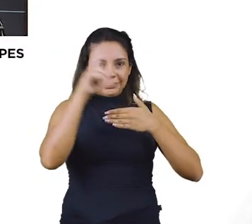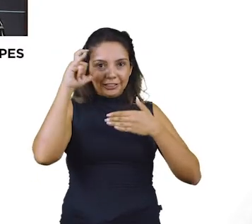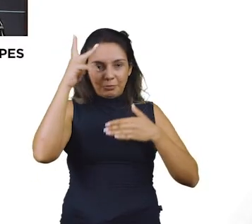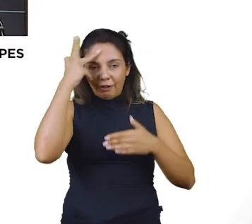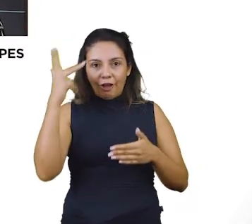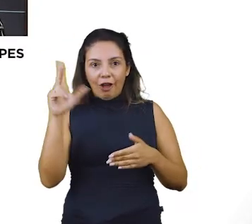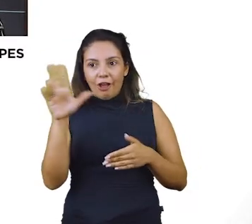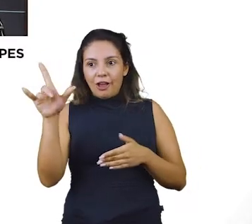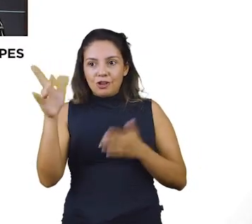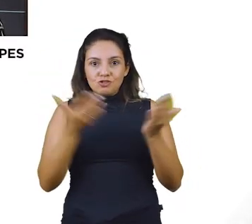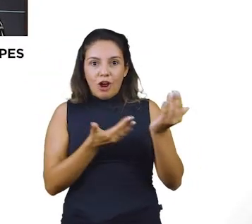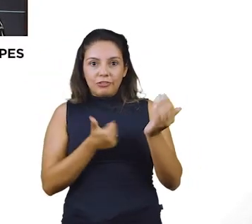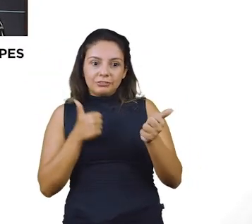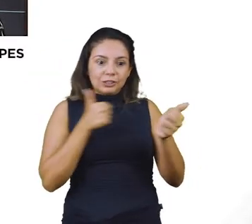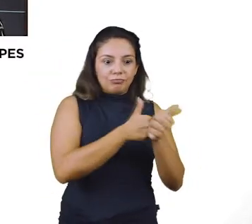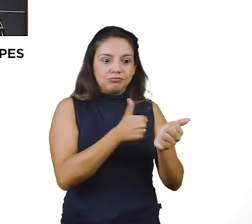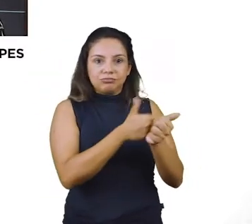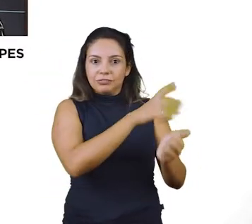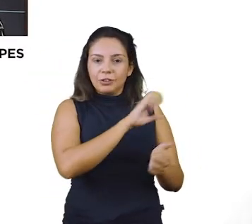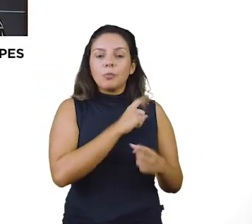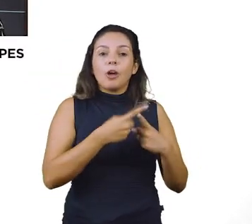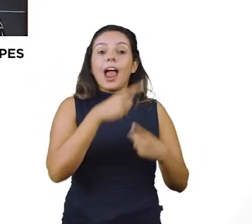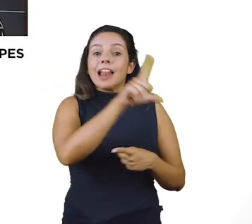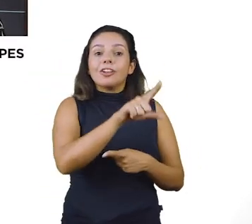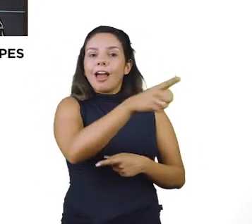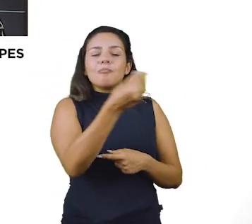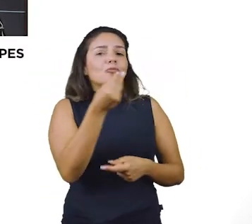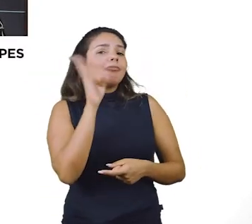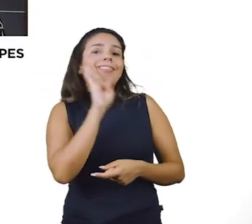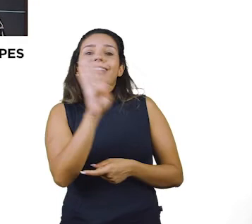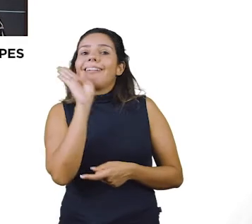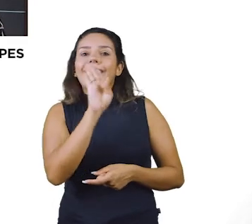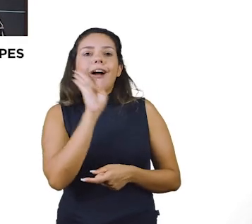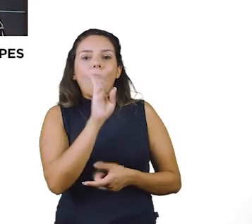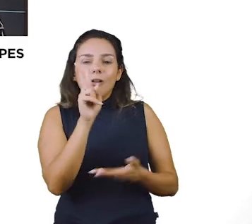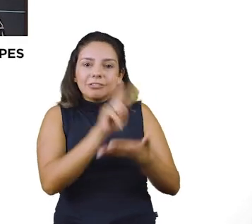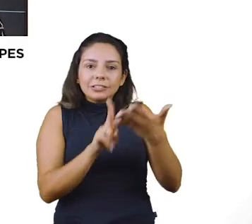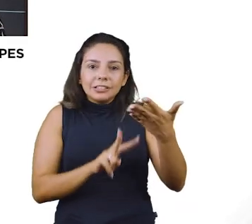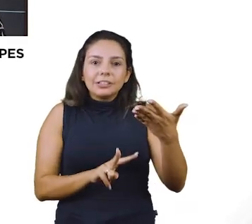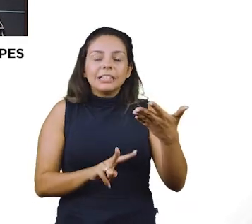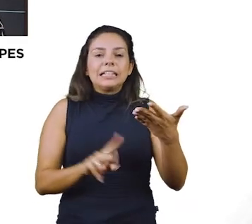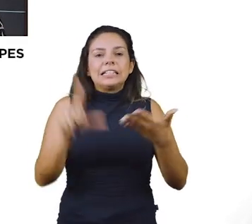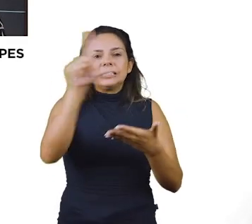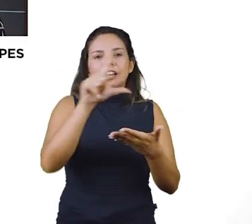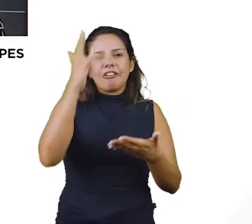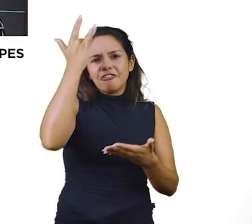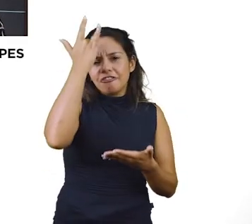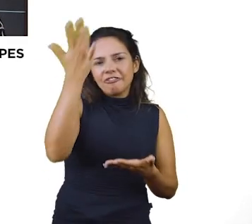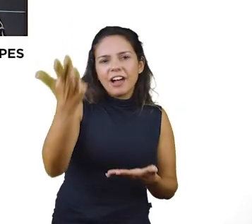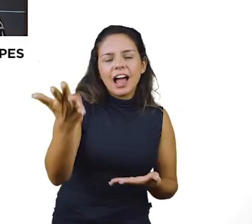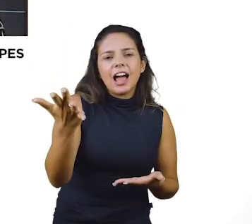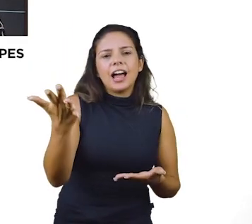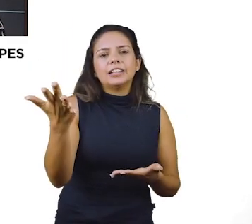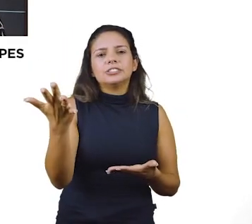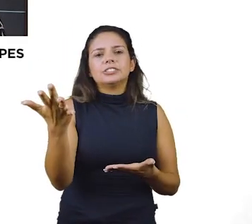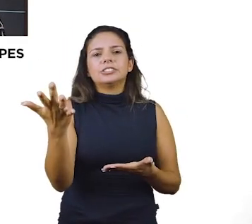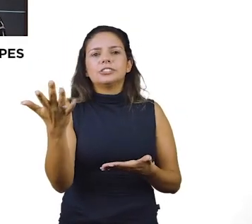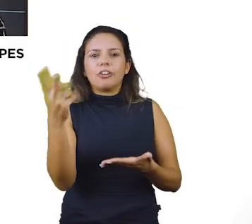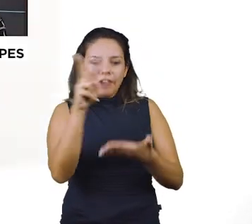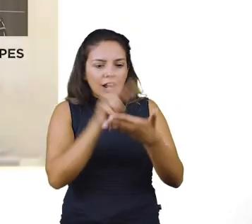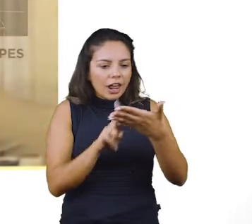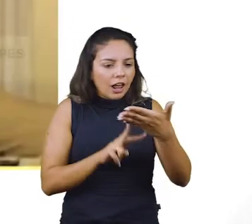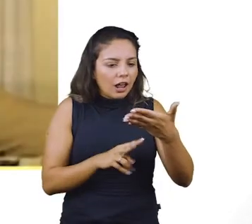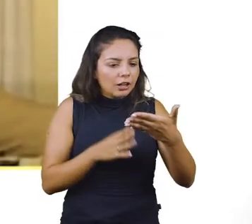E a literatura dela é super bacana, é uma literatura fácil, você já vai lendo, vai se